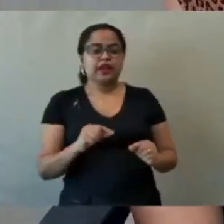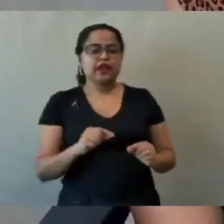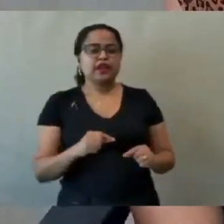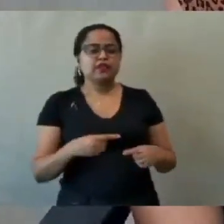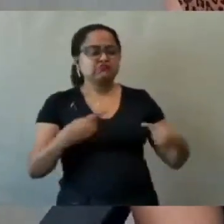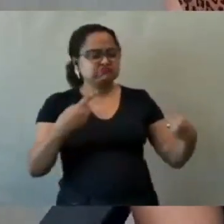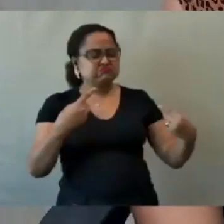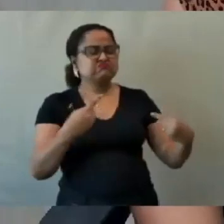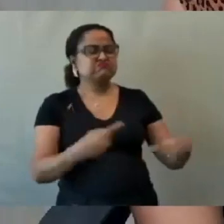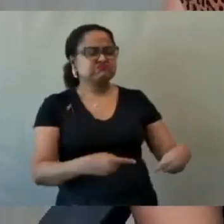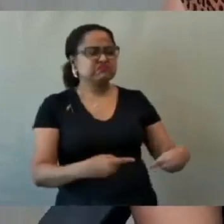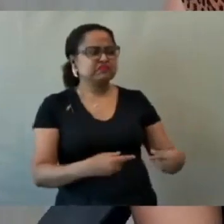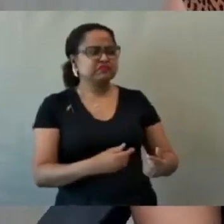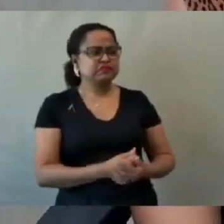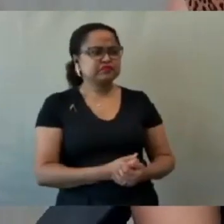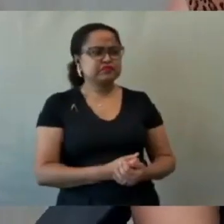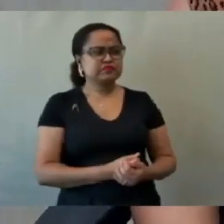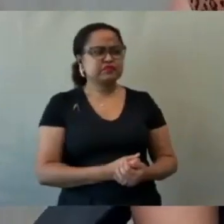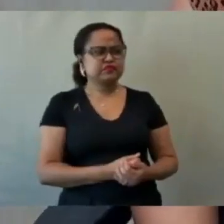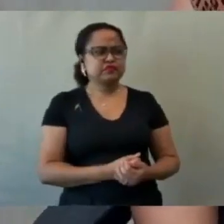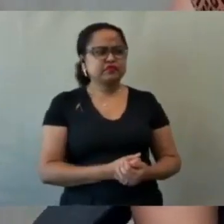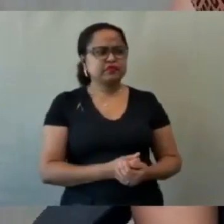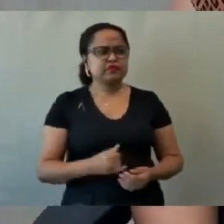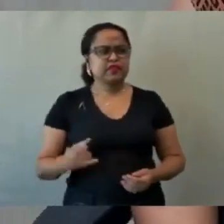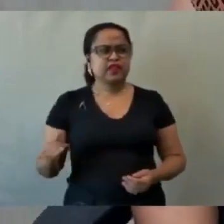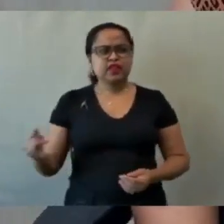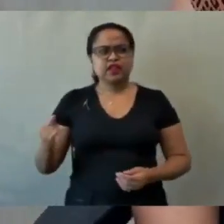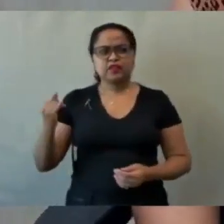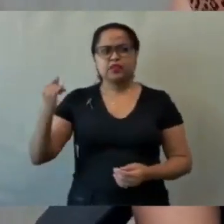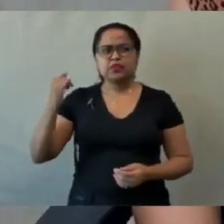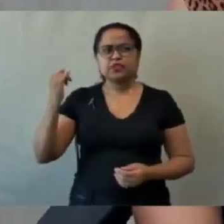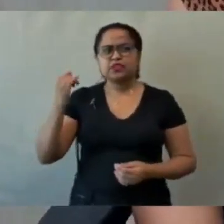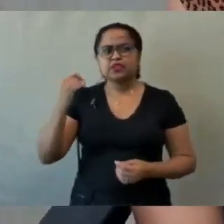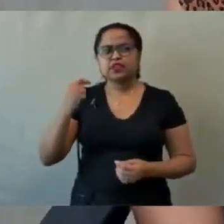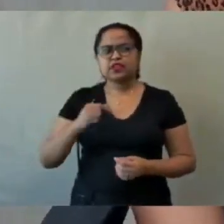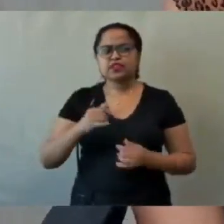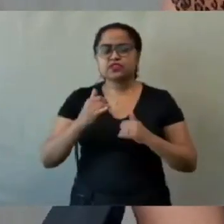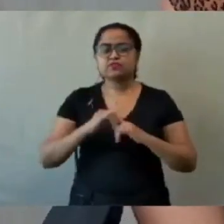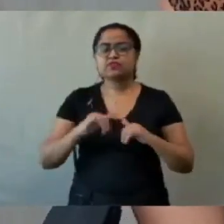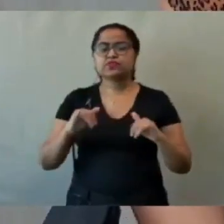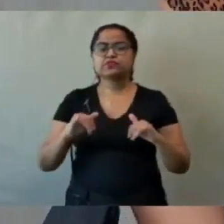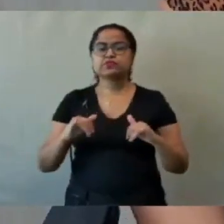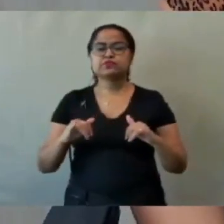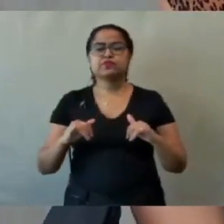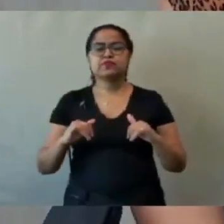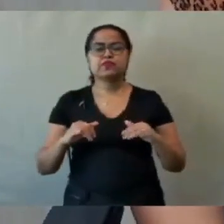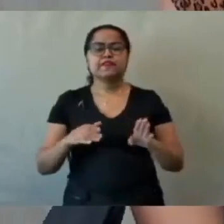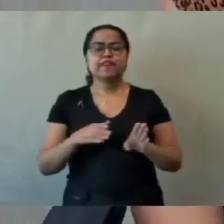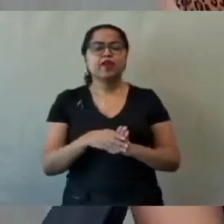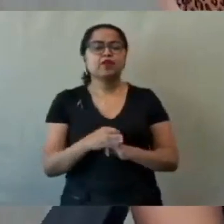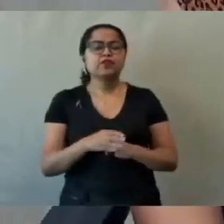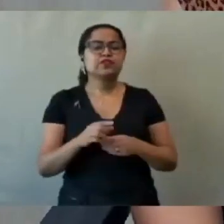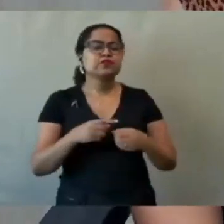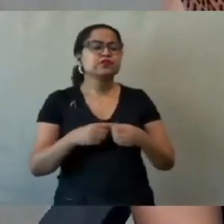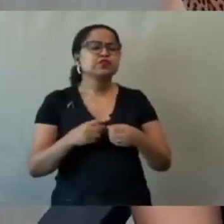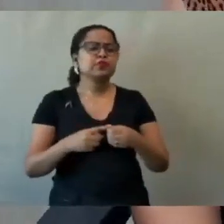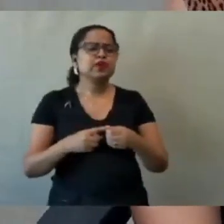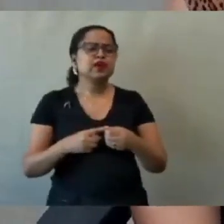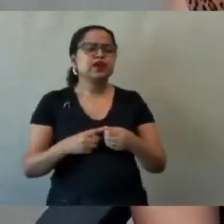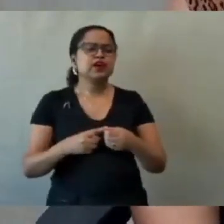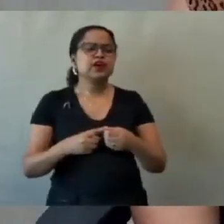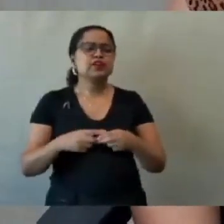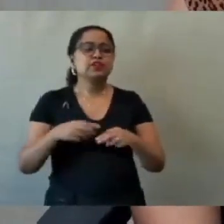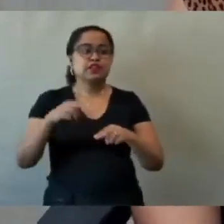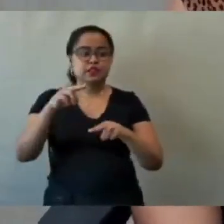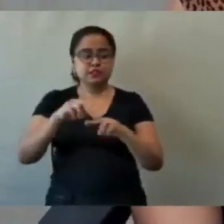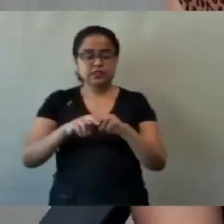desafio. E é importante também, né, dizer aqui que o Conselho Municipal também tem um assento no